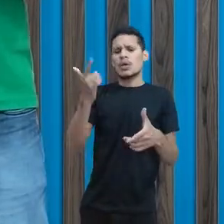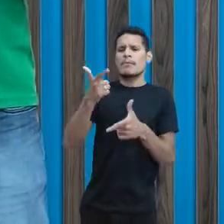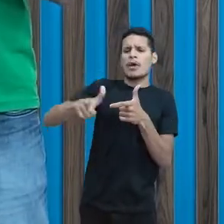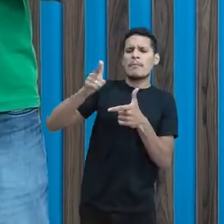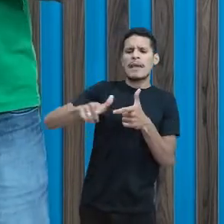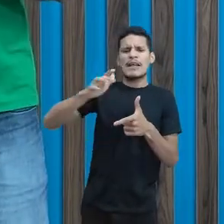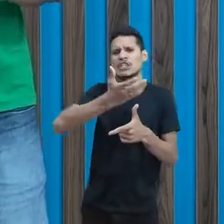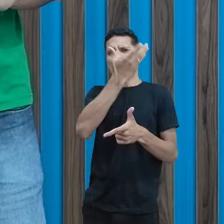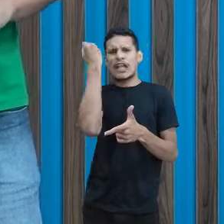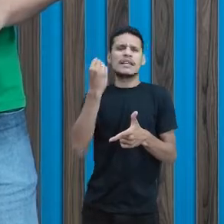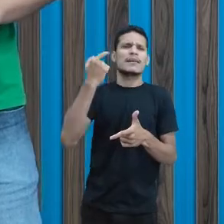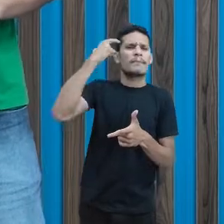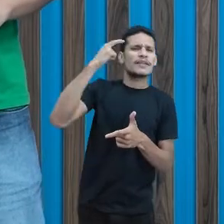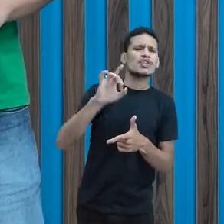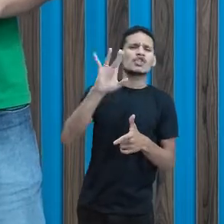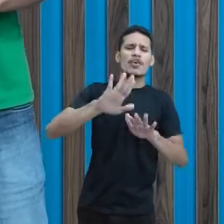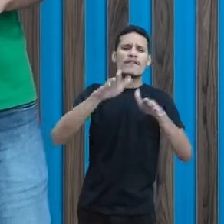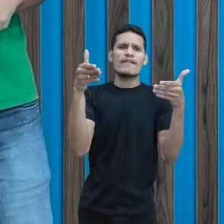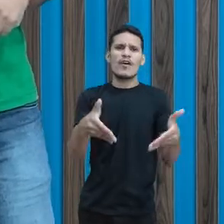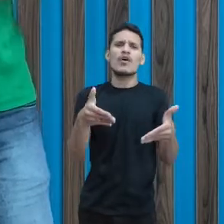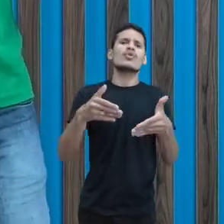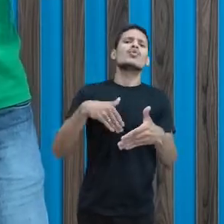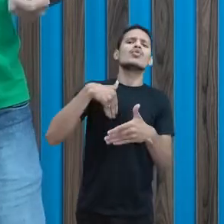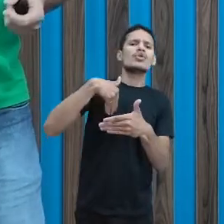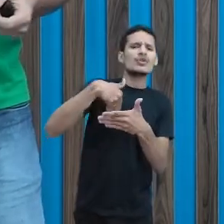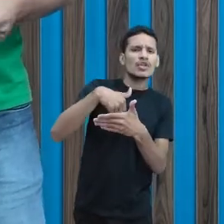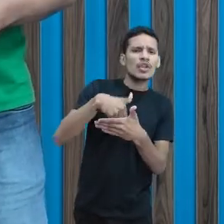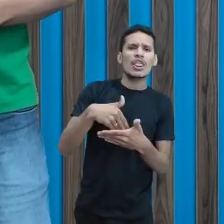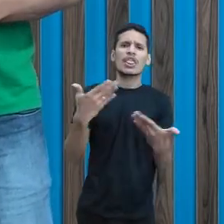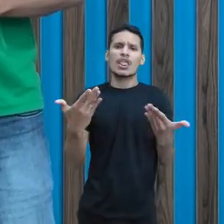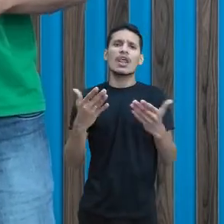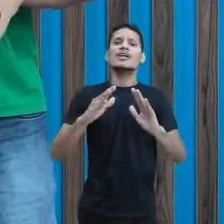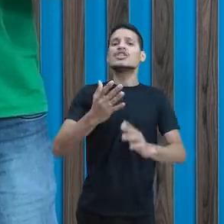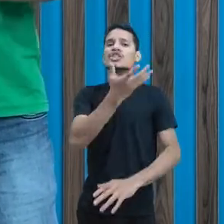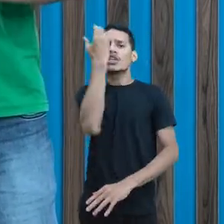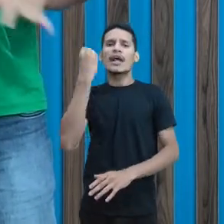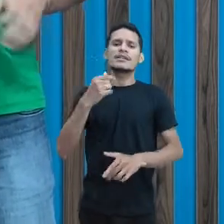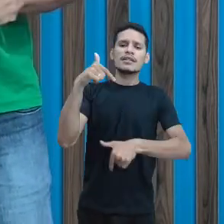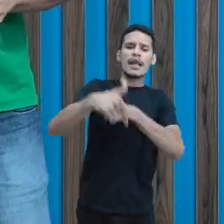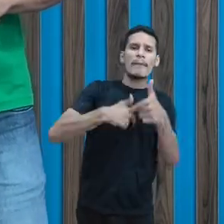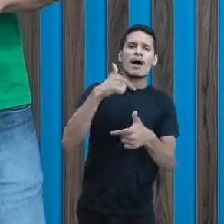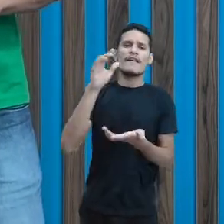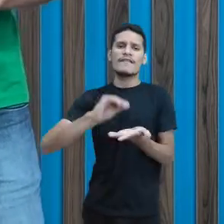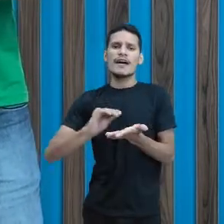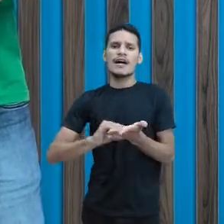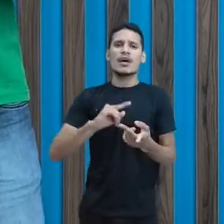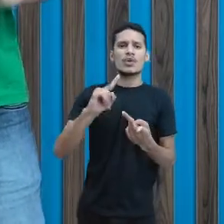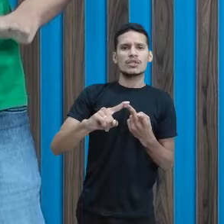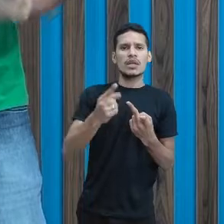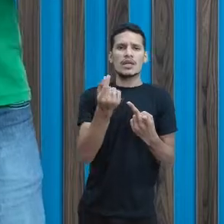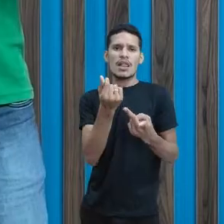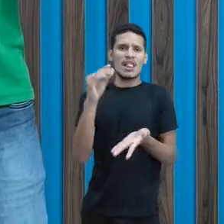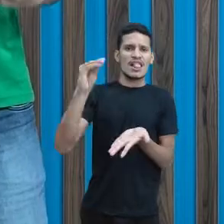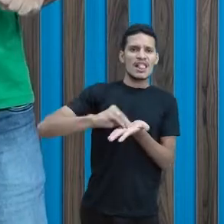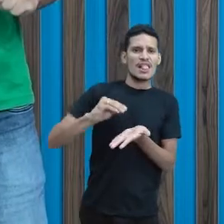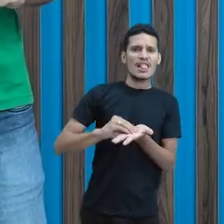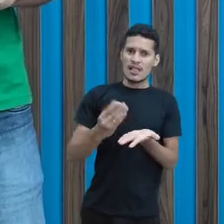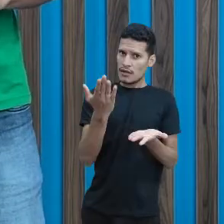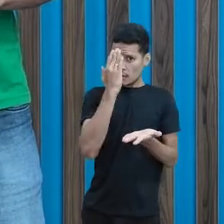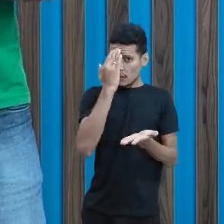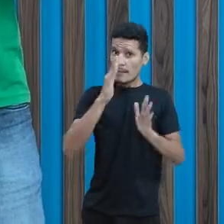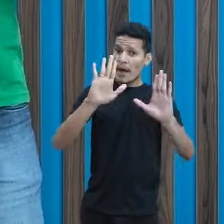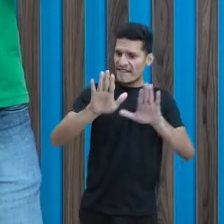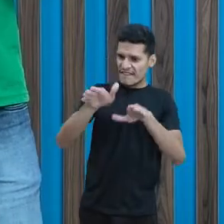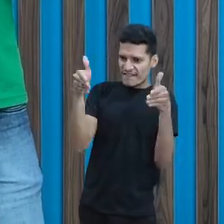seleção, vamos pensar no jogo, esquece que a inflação está alta, que o desemprego está alto, que a situação do Brasil está ruim, mas pensa, não, vamos todo mundo pensar aí na